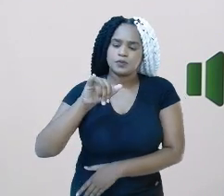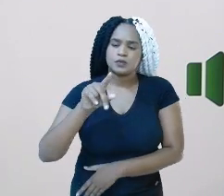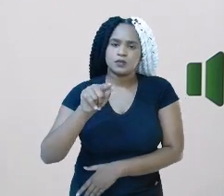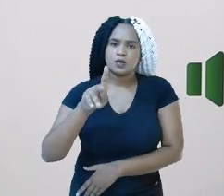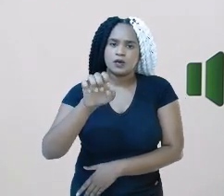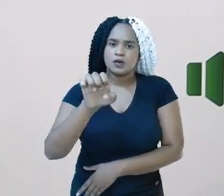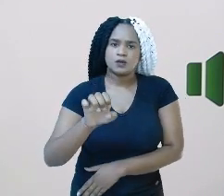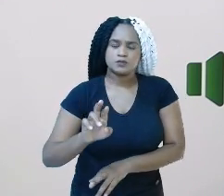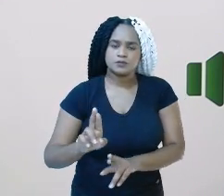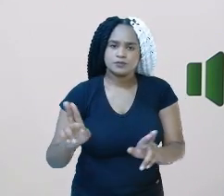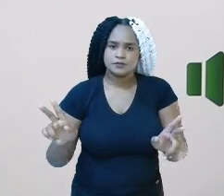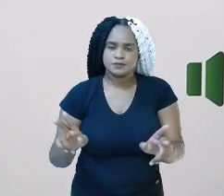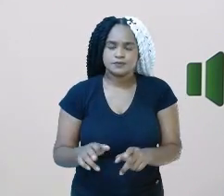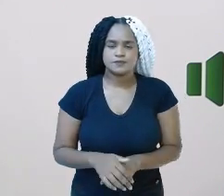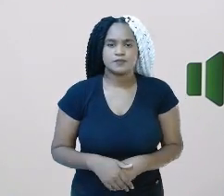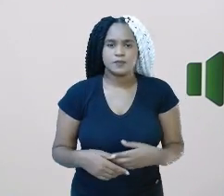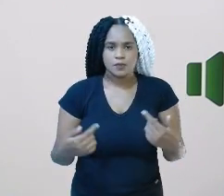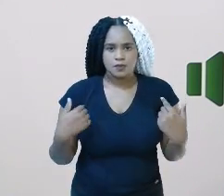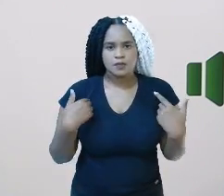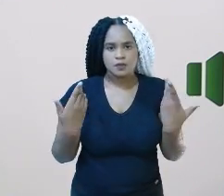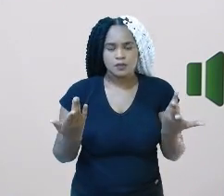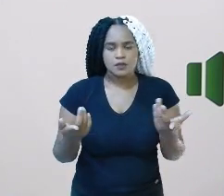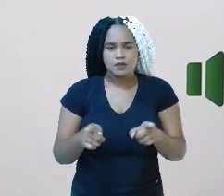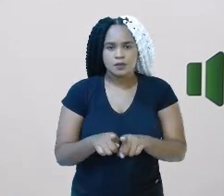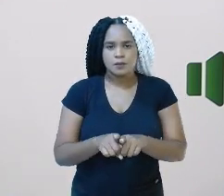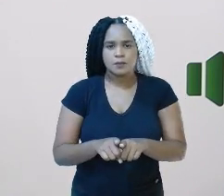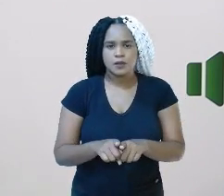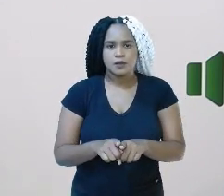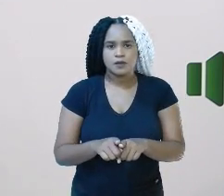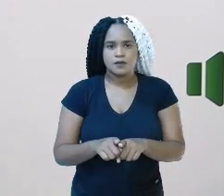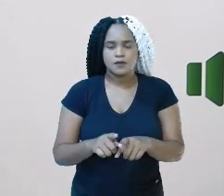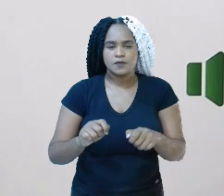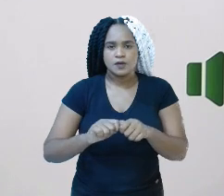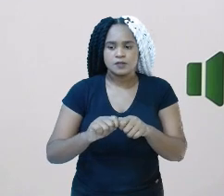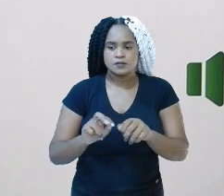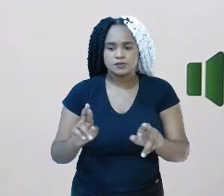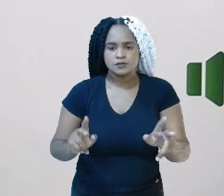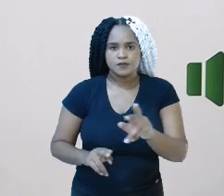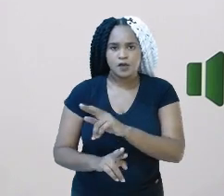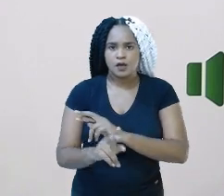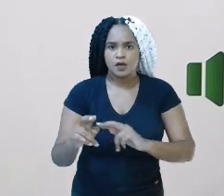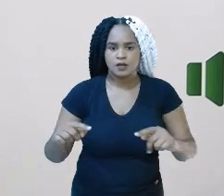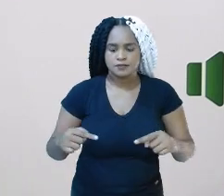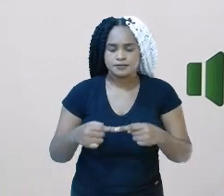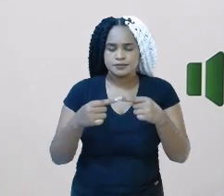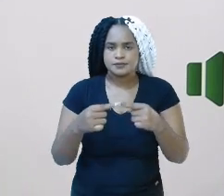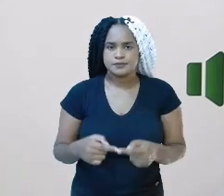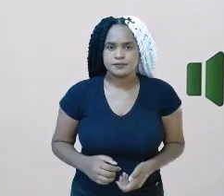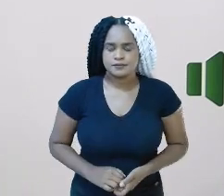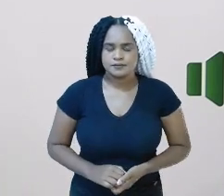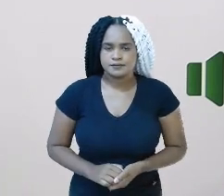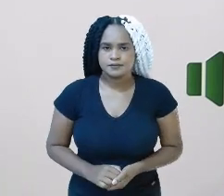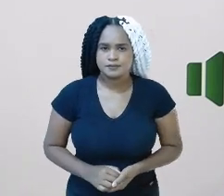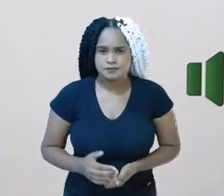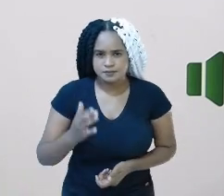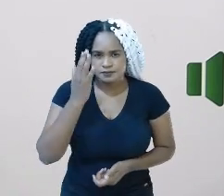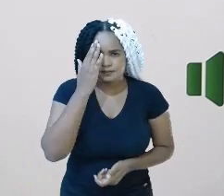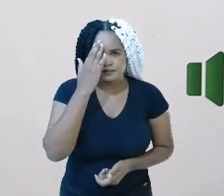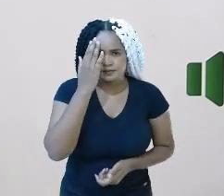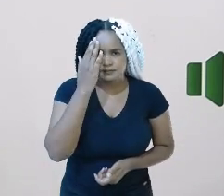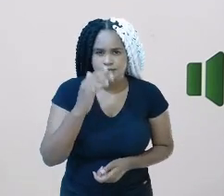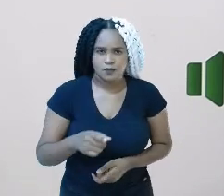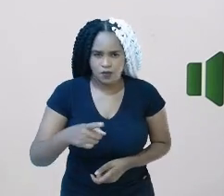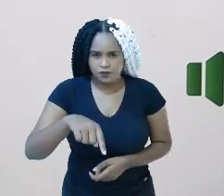E também farei essa medição de forma diferenciada. Deu para entender um pouco? Deu